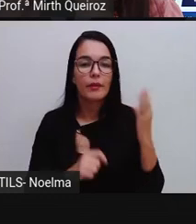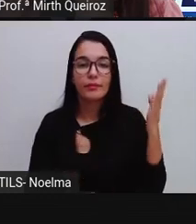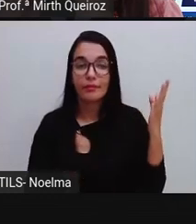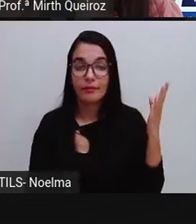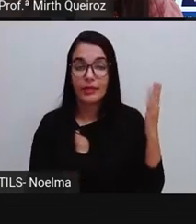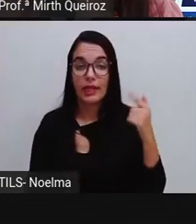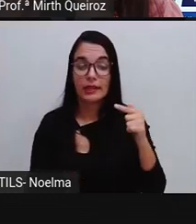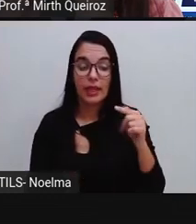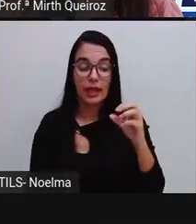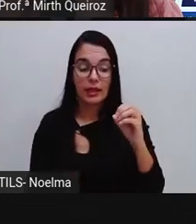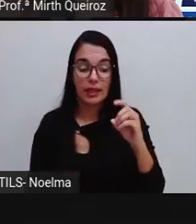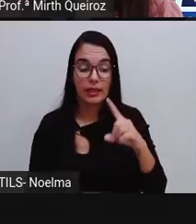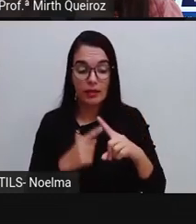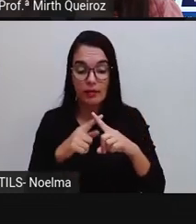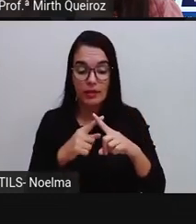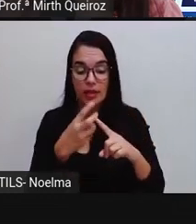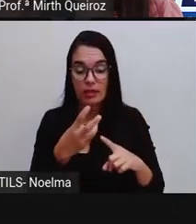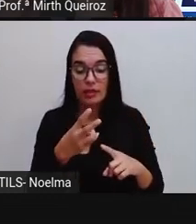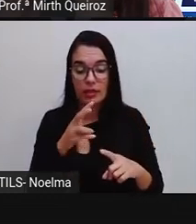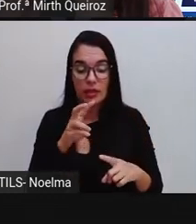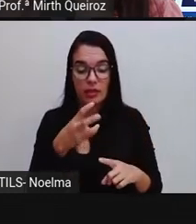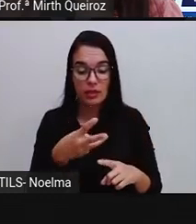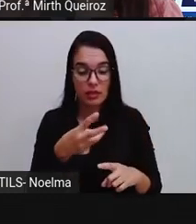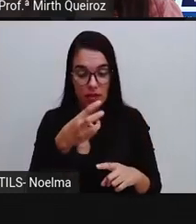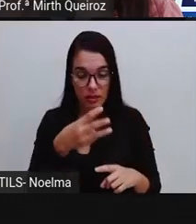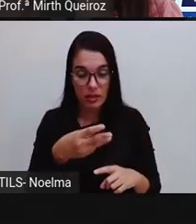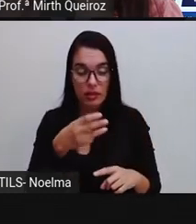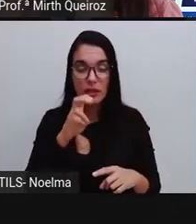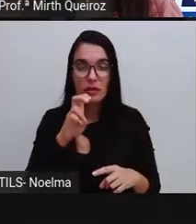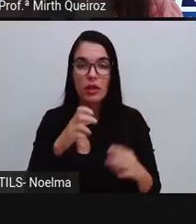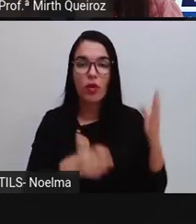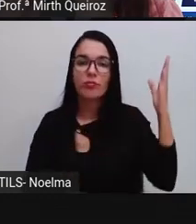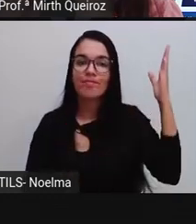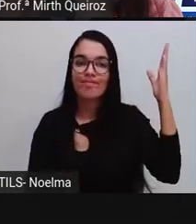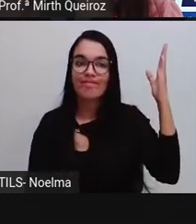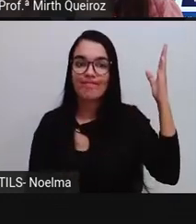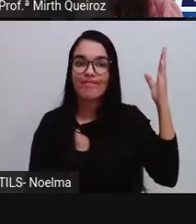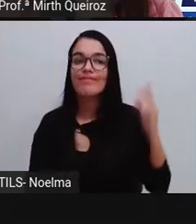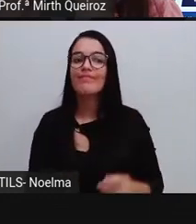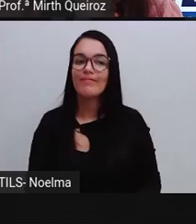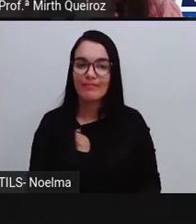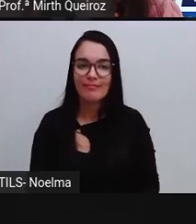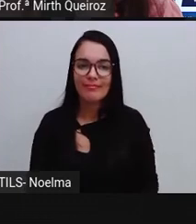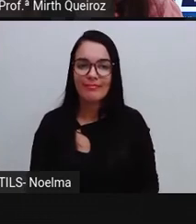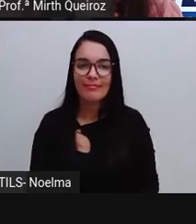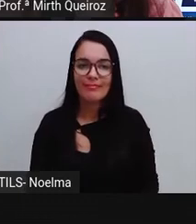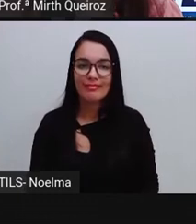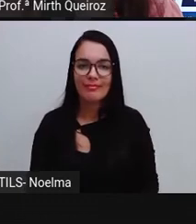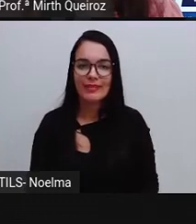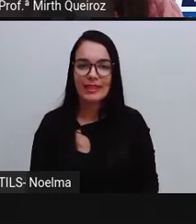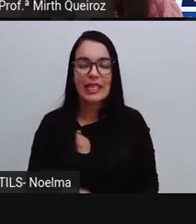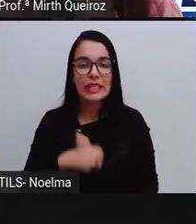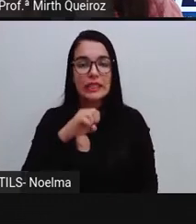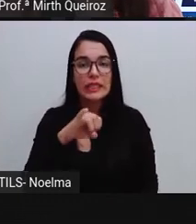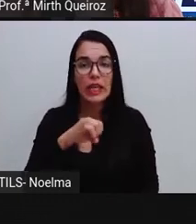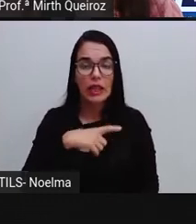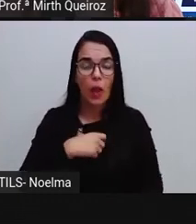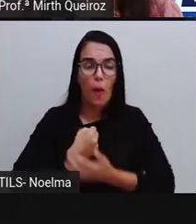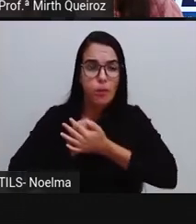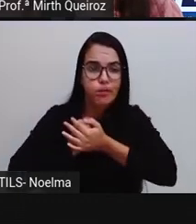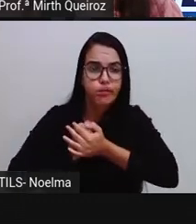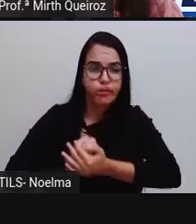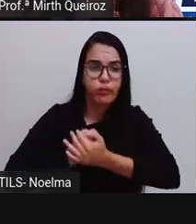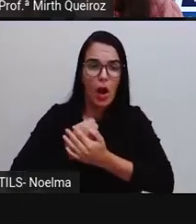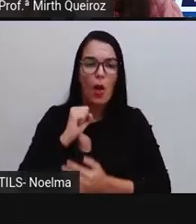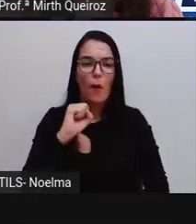seria 70 vezes 35 ml. Então, ela teria que tomar 2.450 ml de água. Se ela pesasse